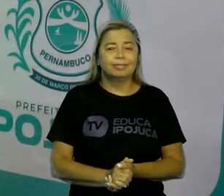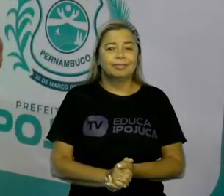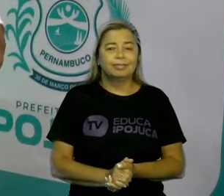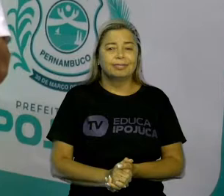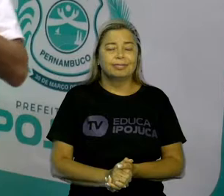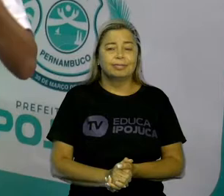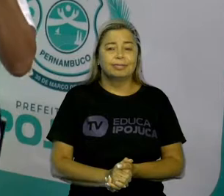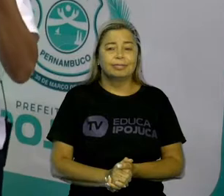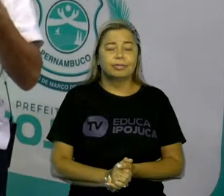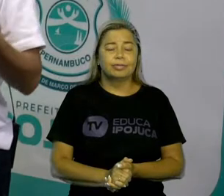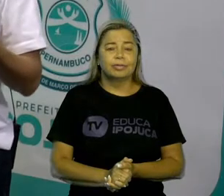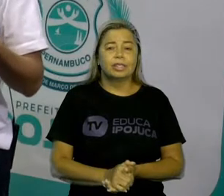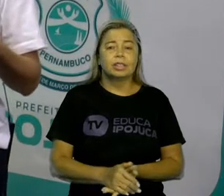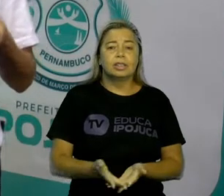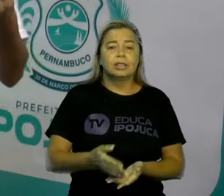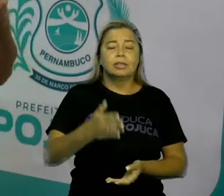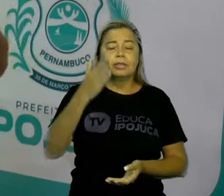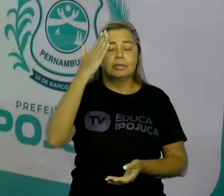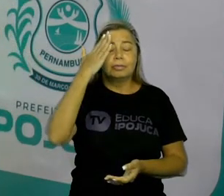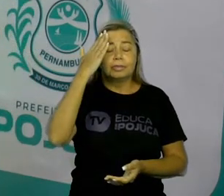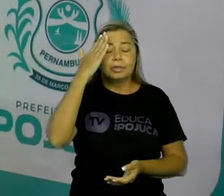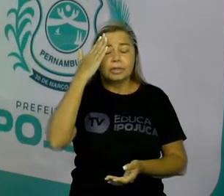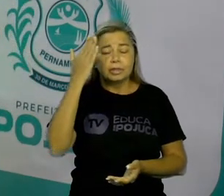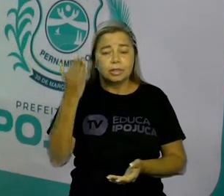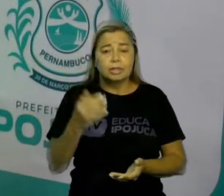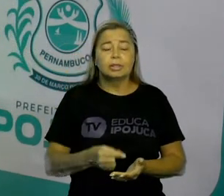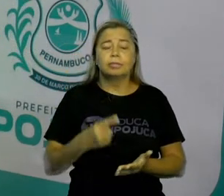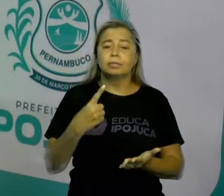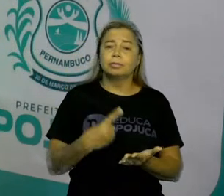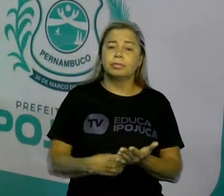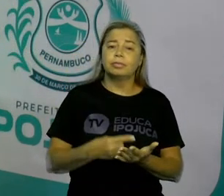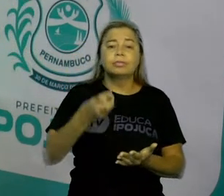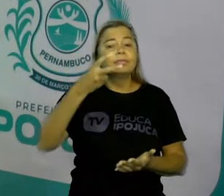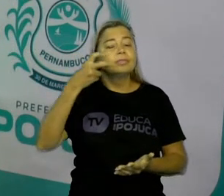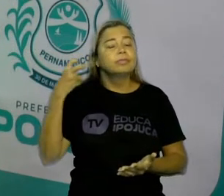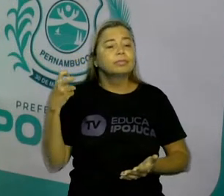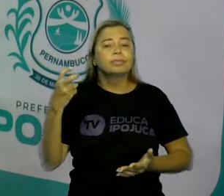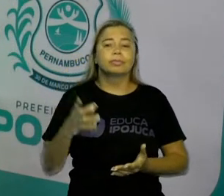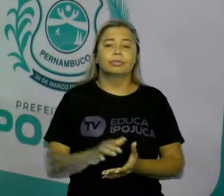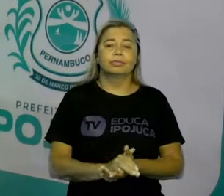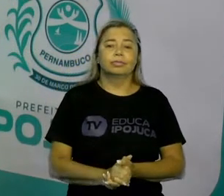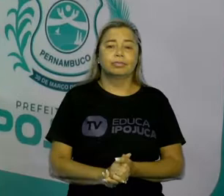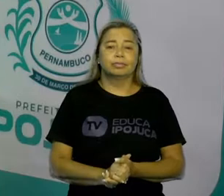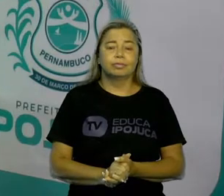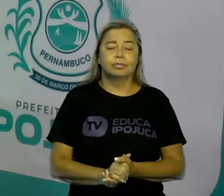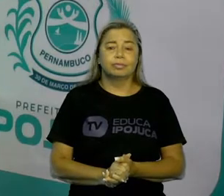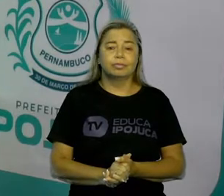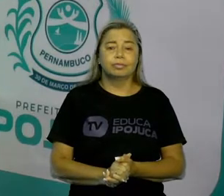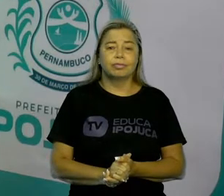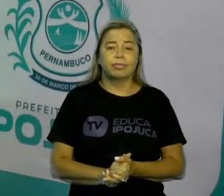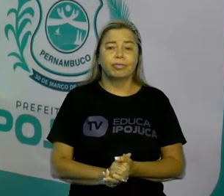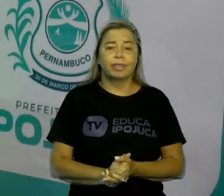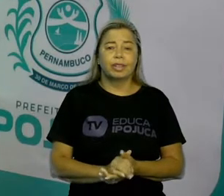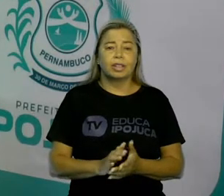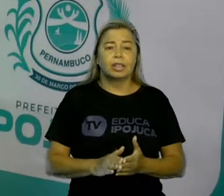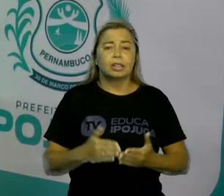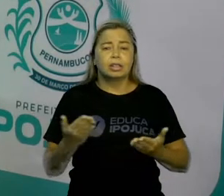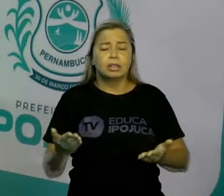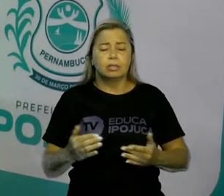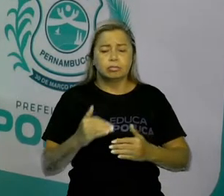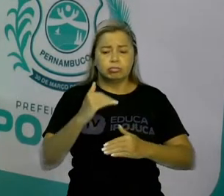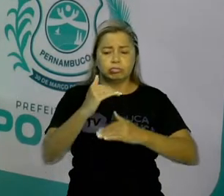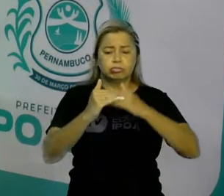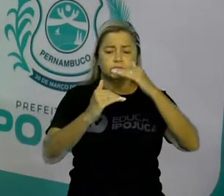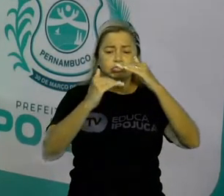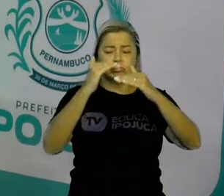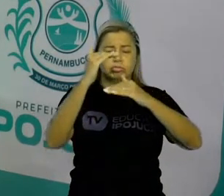Vamos entender traços culturais. Então, na aula passada a gente entendeu o quê? Algumas pontes, algumas